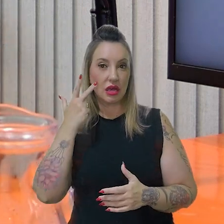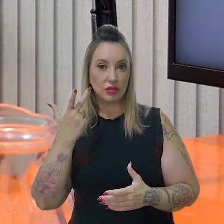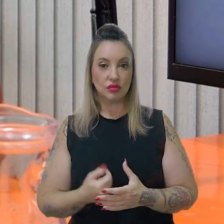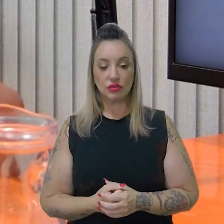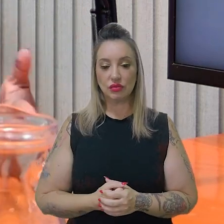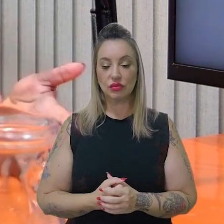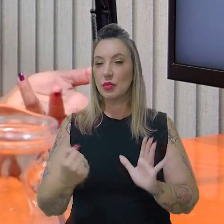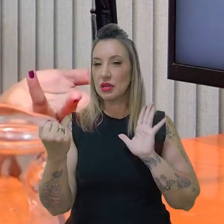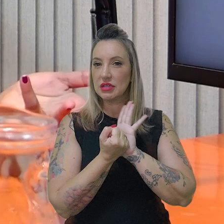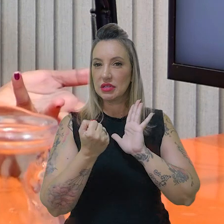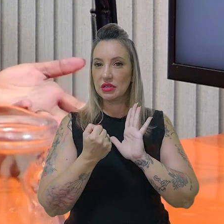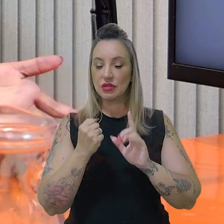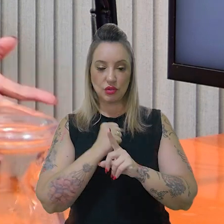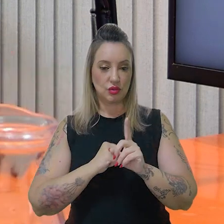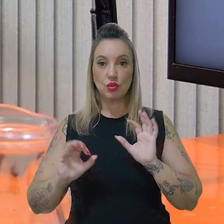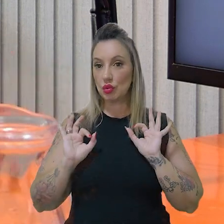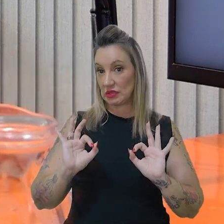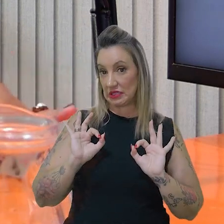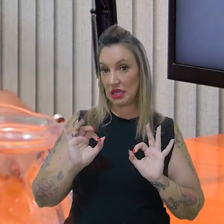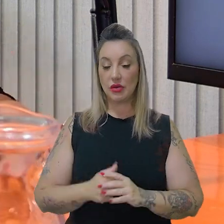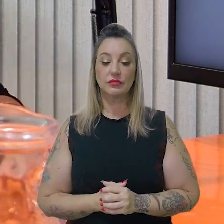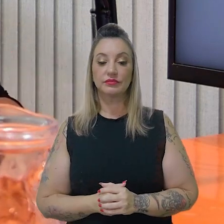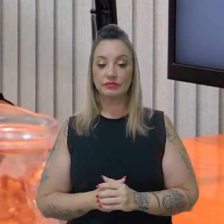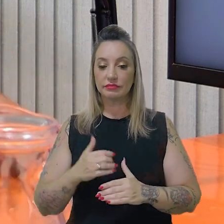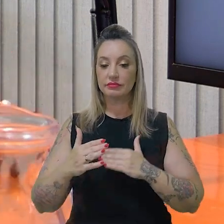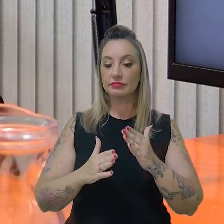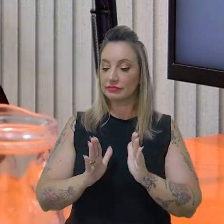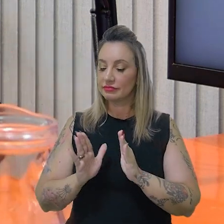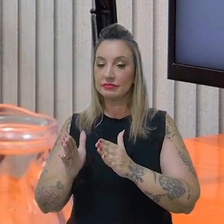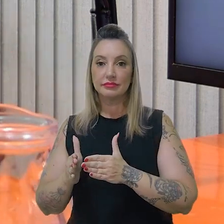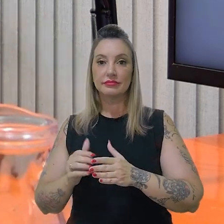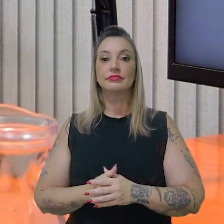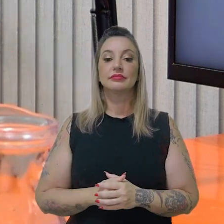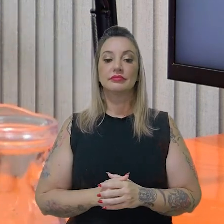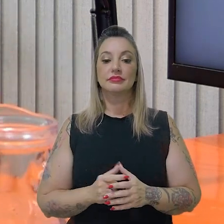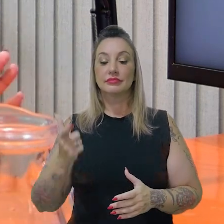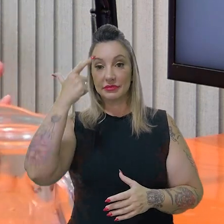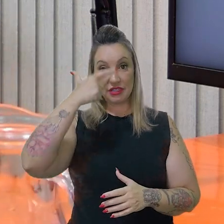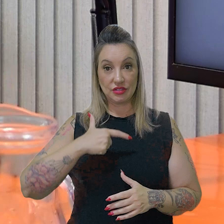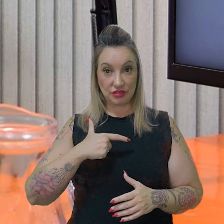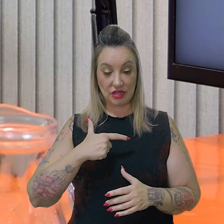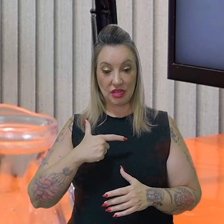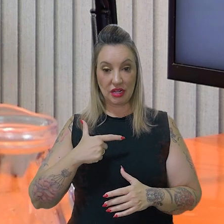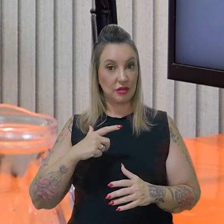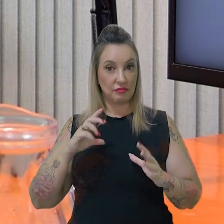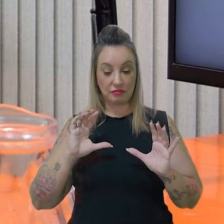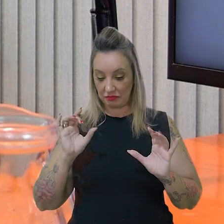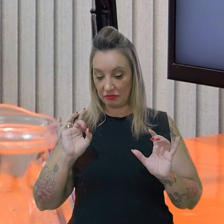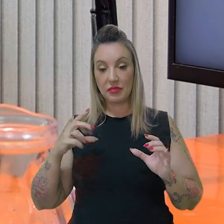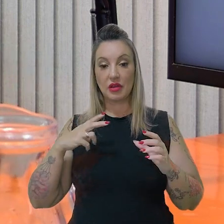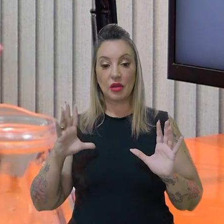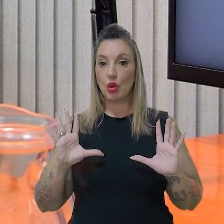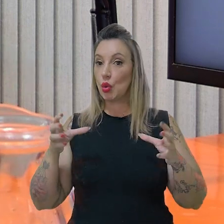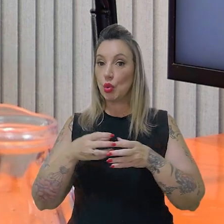tom mais marcante mas social né aí a gente já entra aqui tá E aí pelo personal styl que engloba um